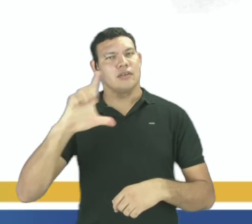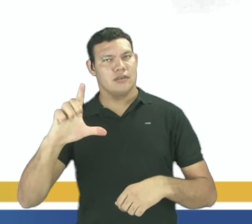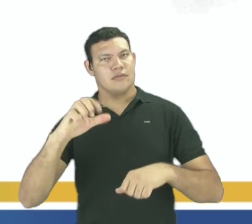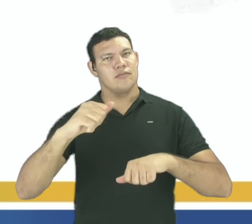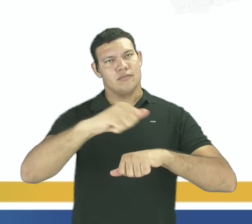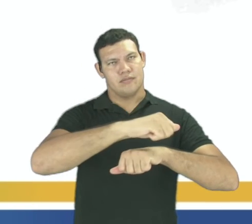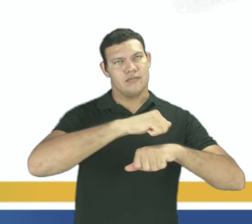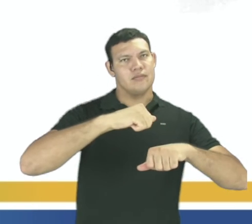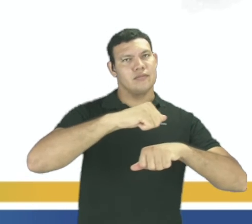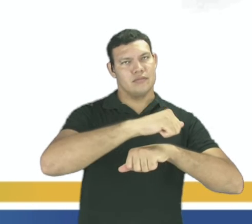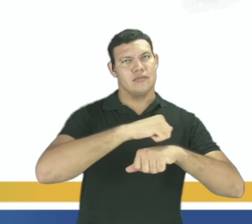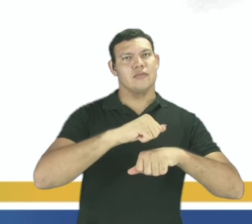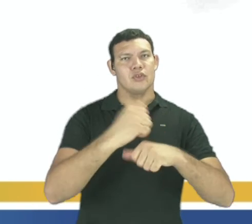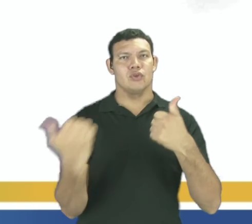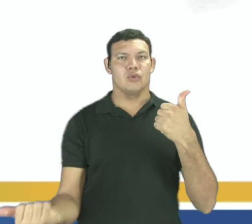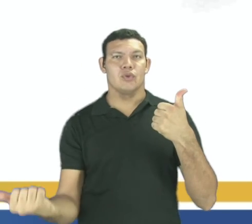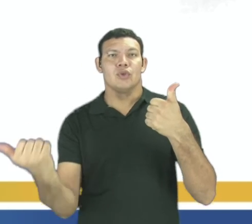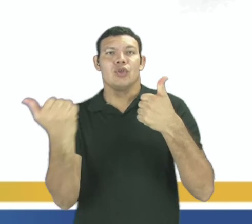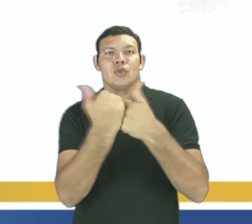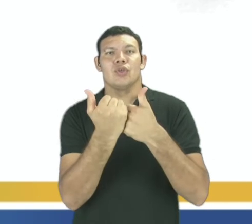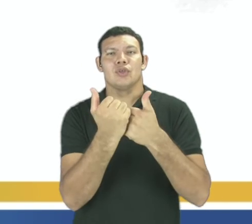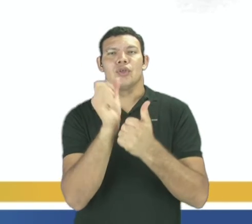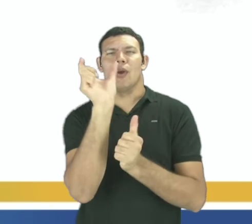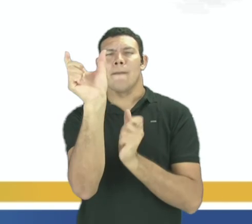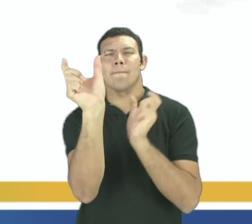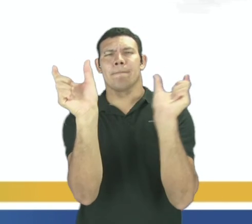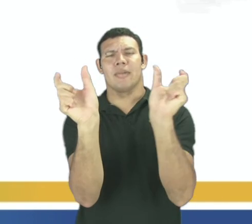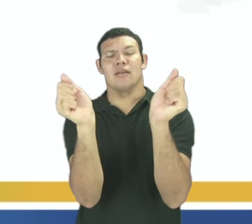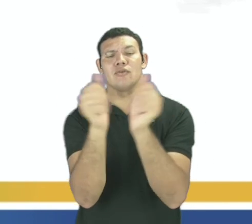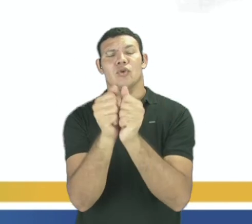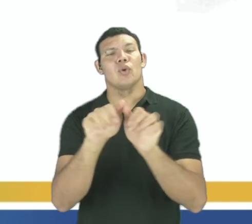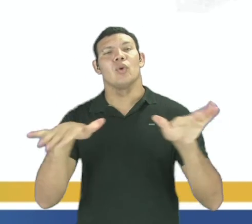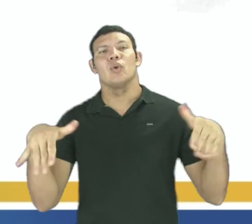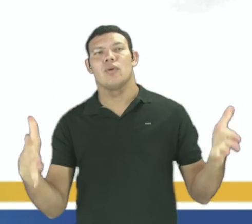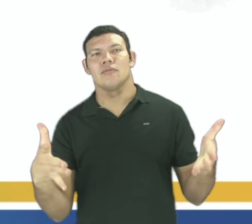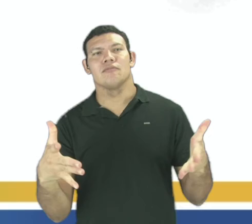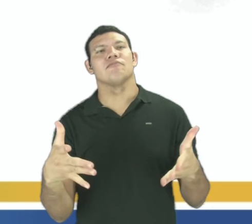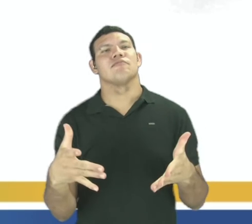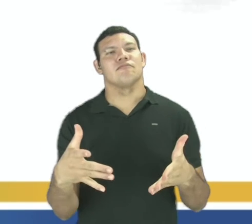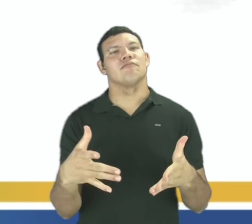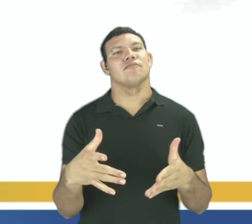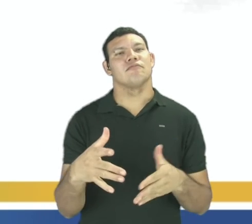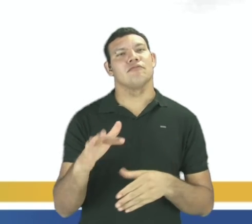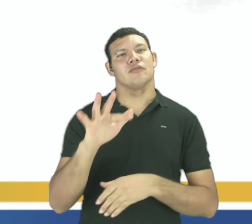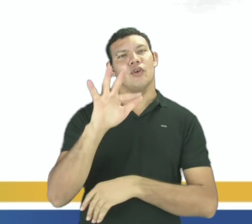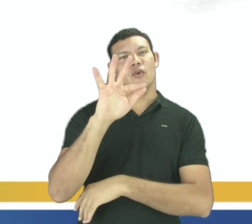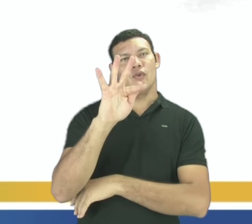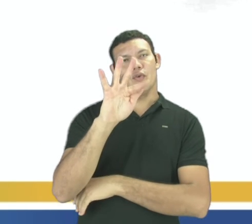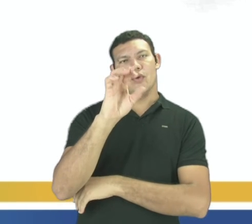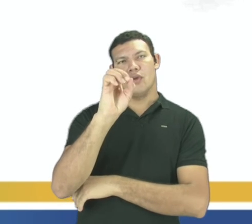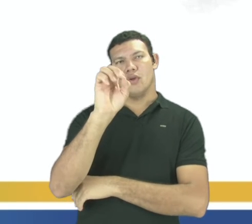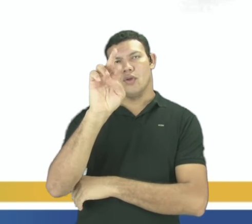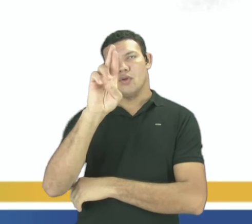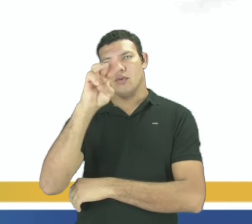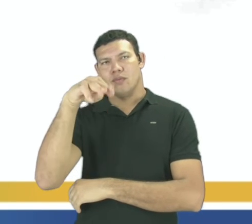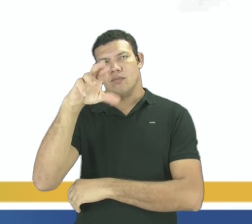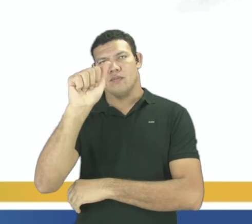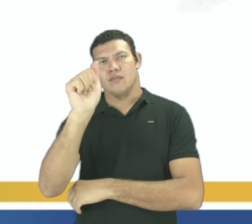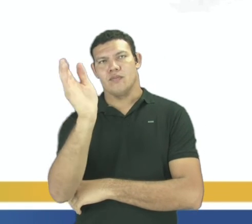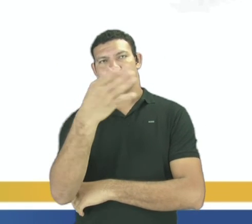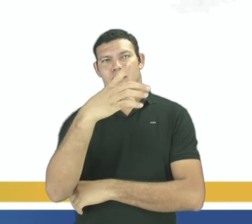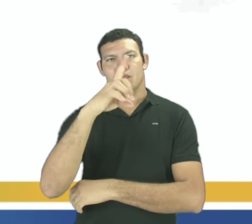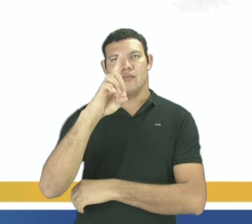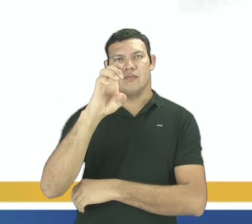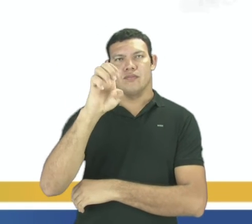ser substituída pela locução adverbial de forma demorada, sem qualquer prejuízo de sentidos para a